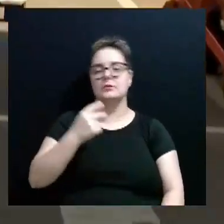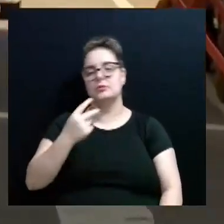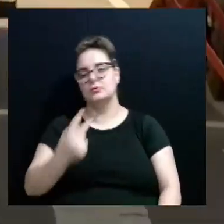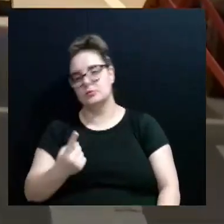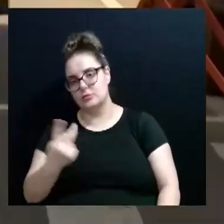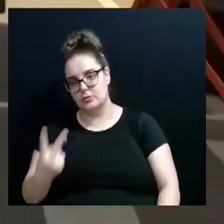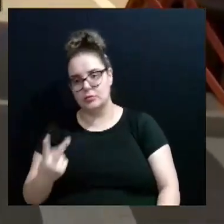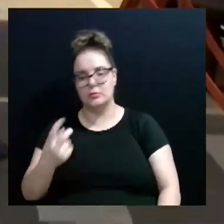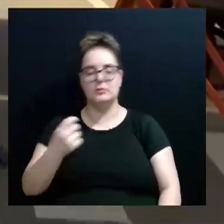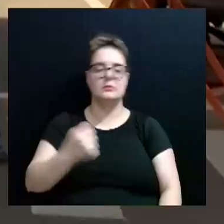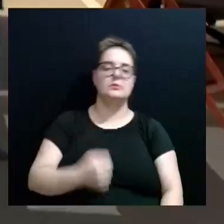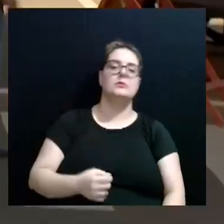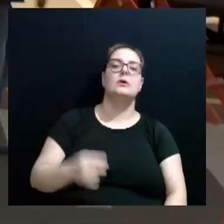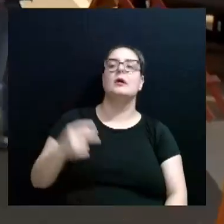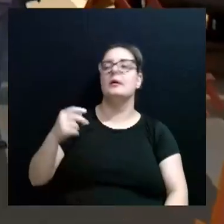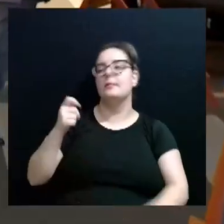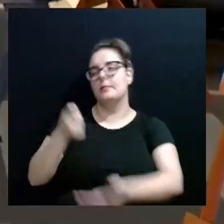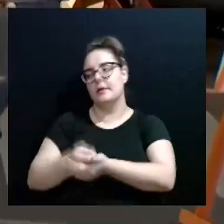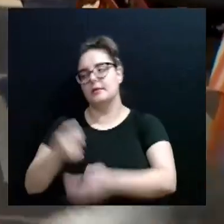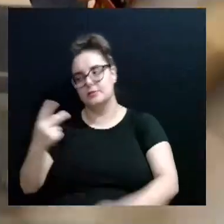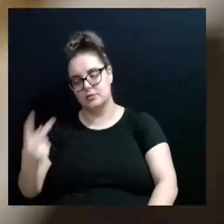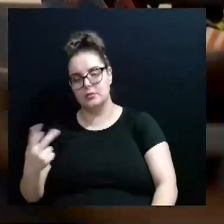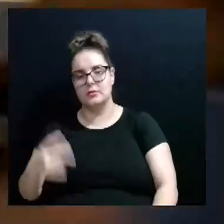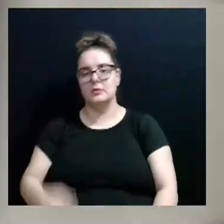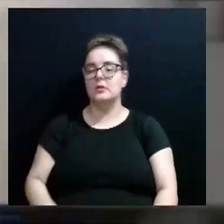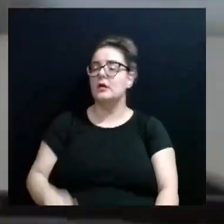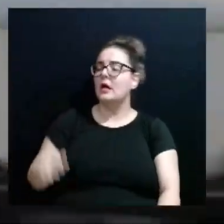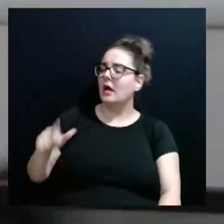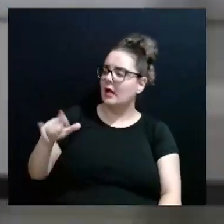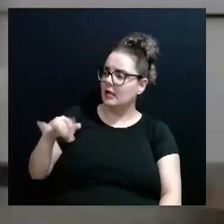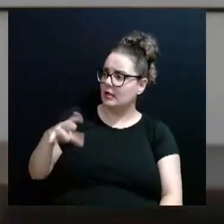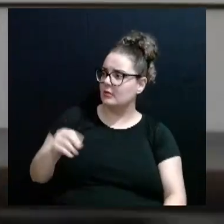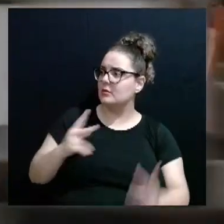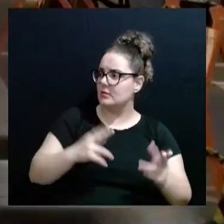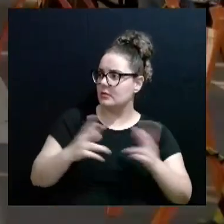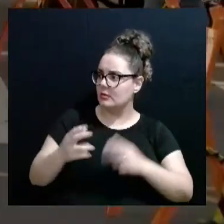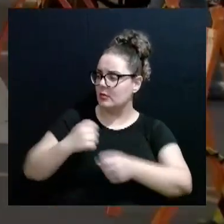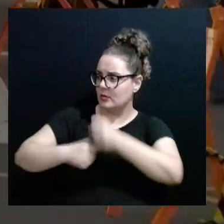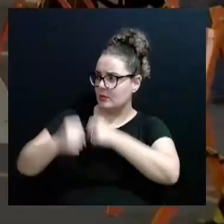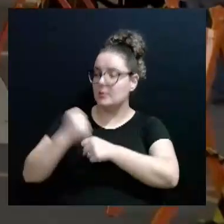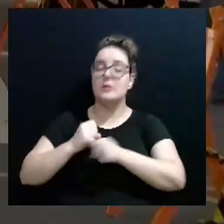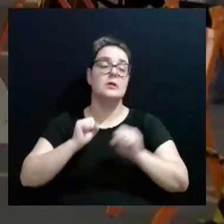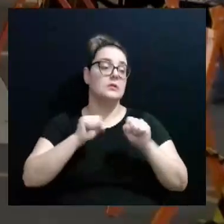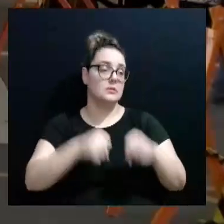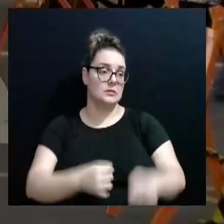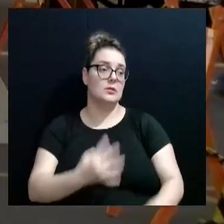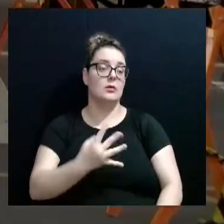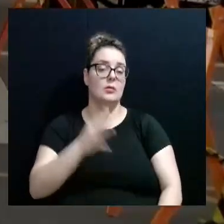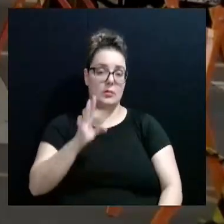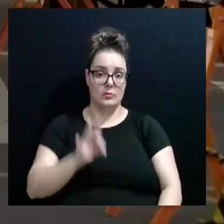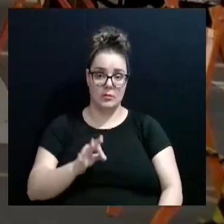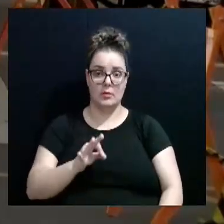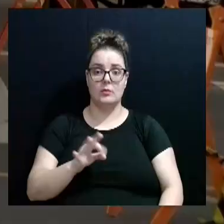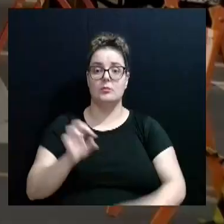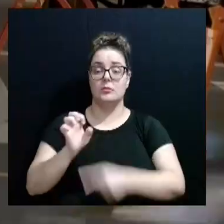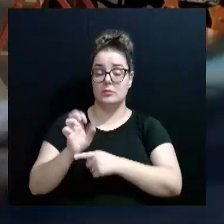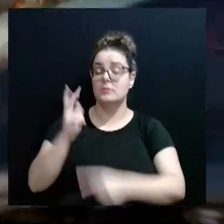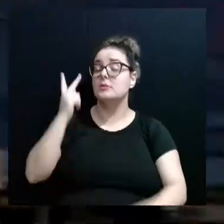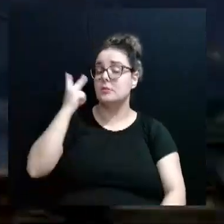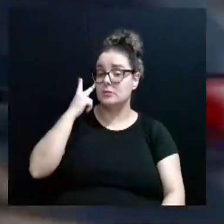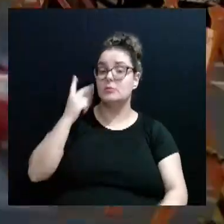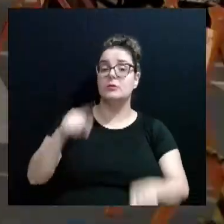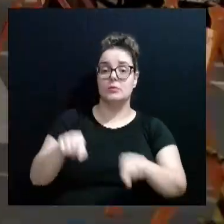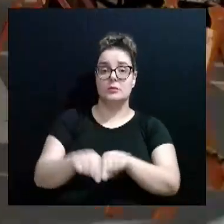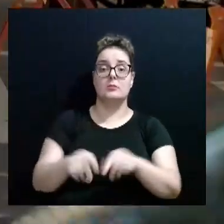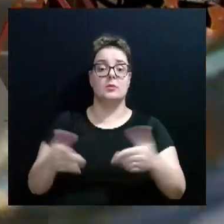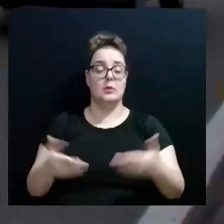alíquotas do IPVA em São Paulo permaneceram os mesmos valores do ano passado, né? Exatamente, 4% para o estado de São Paulo e também agora, esse ano, a